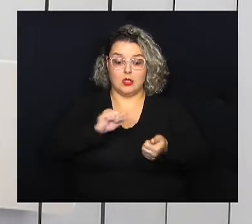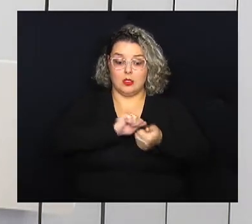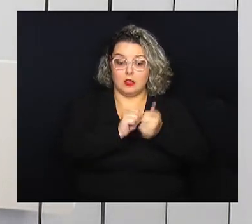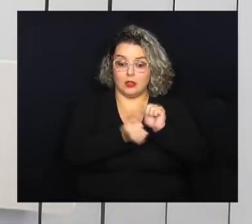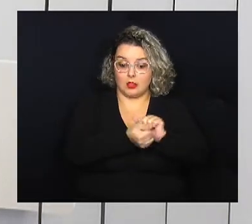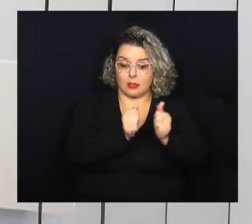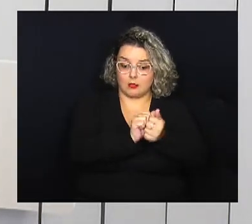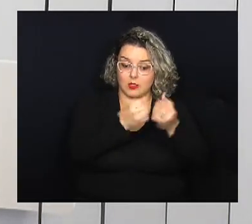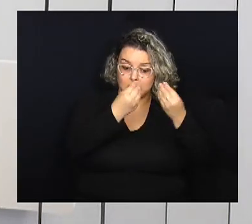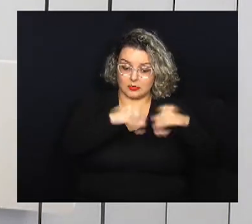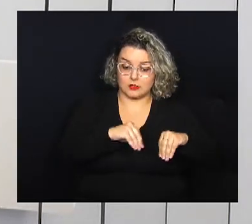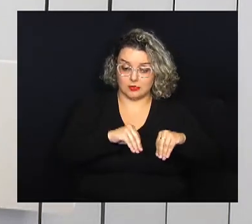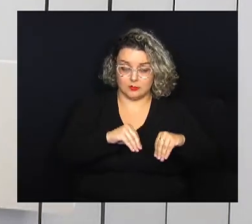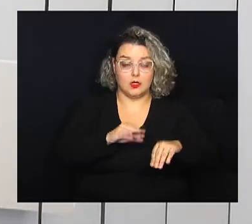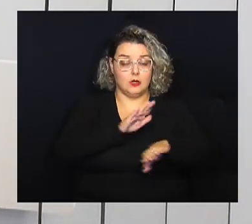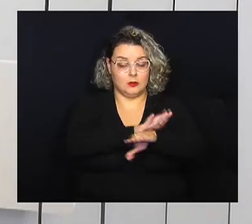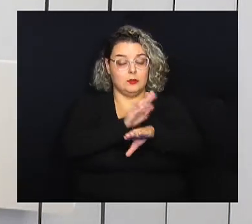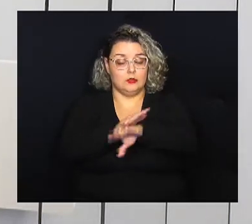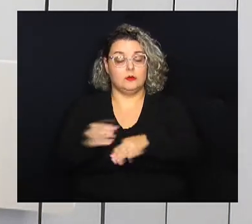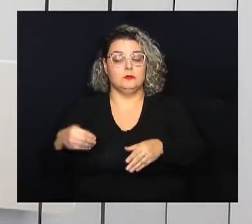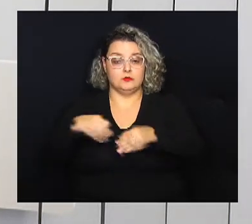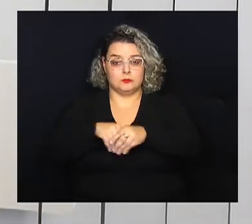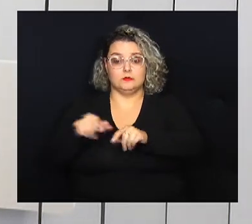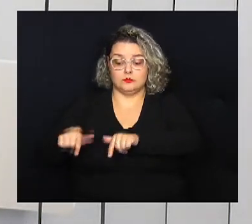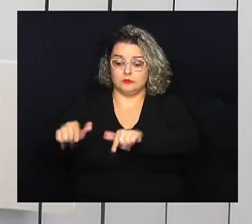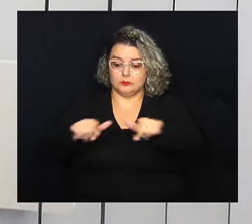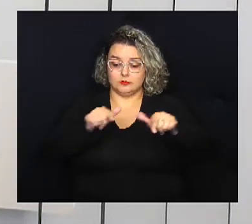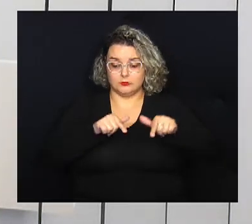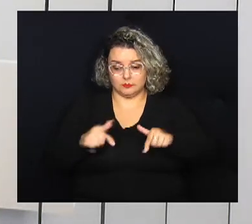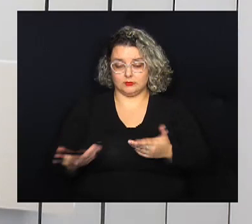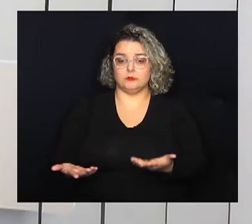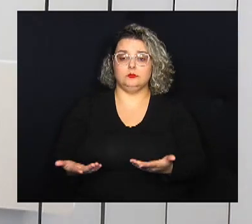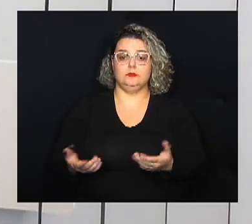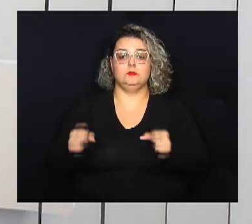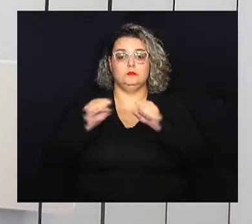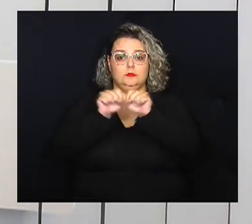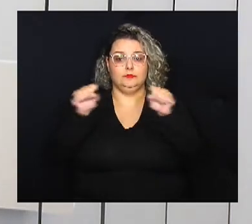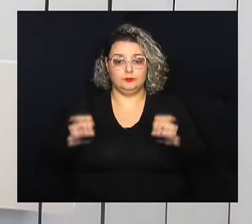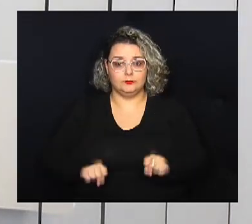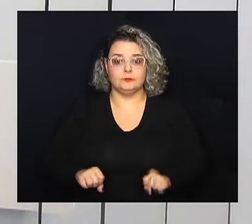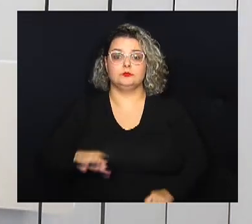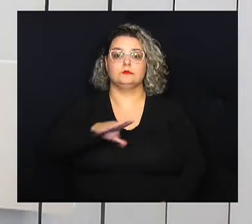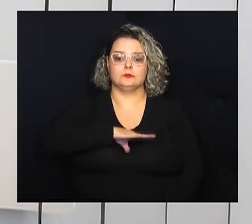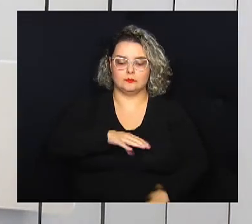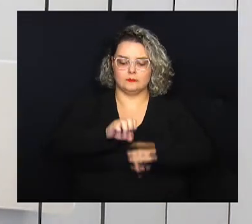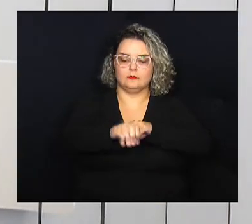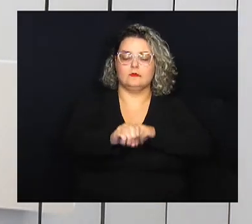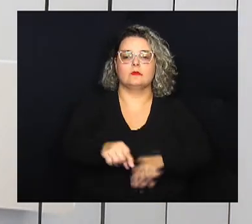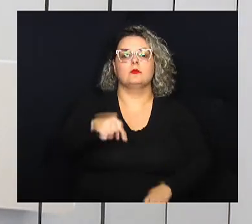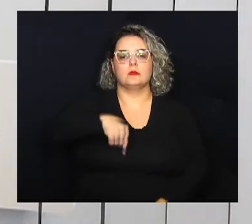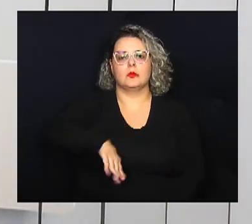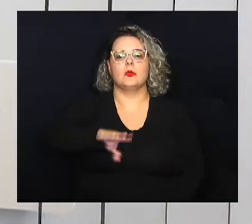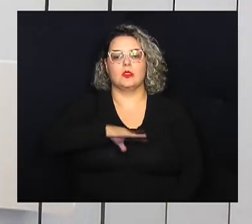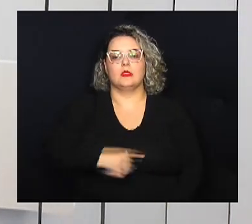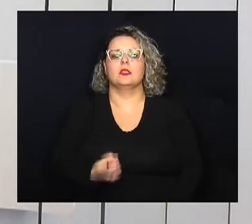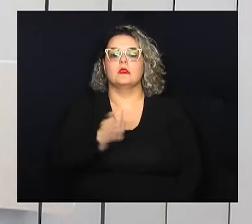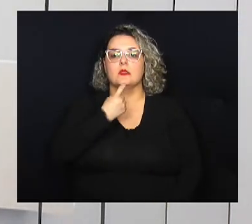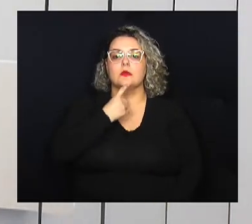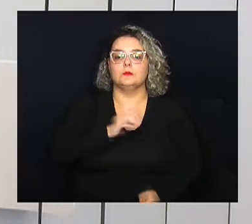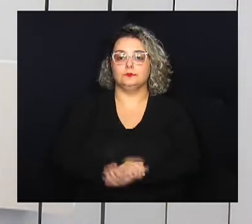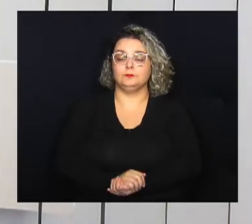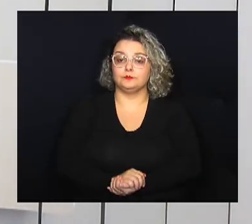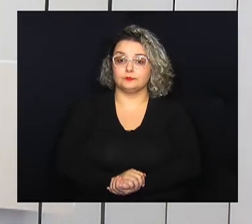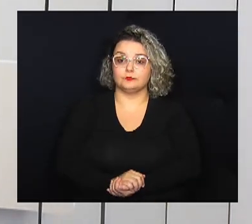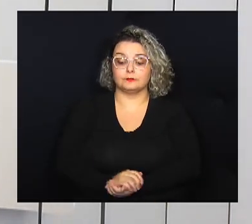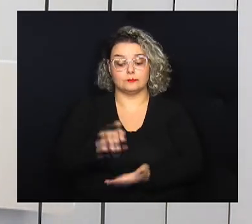danos causados nos estabelecimentos que compõem o Sistema Municipal de Ensino aqui da cidade de Campinas. O